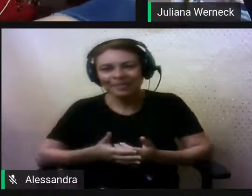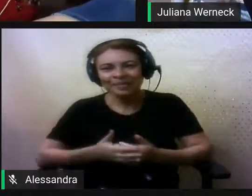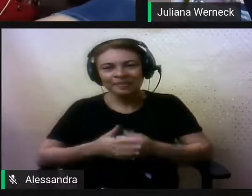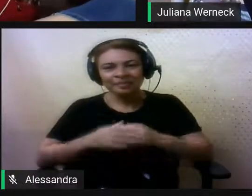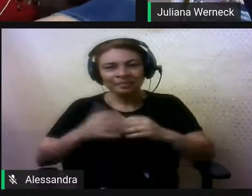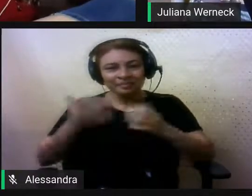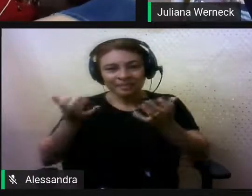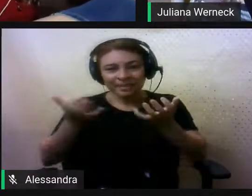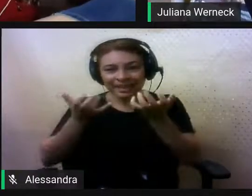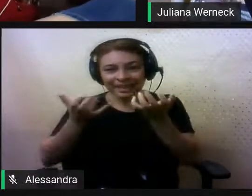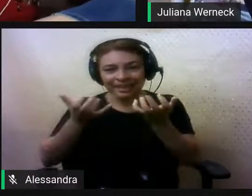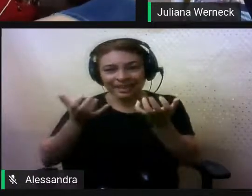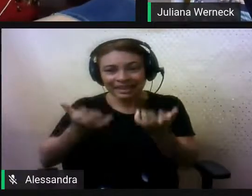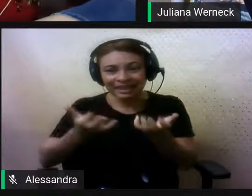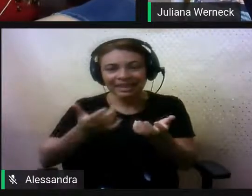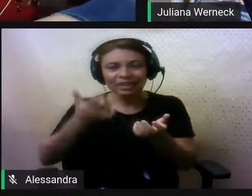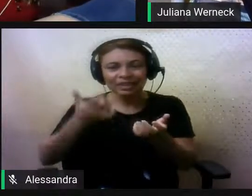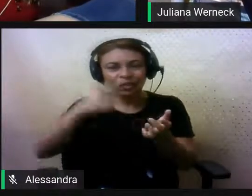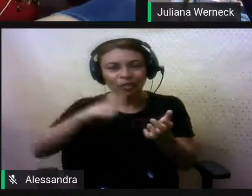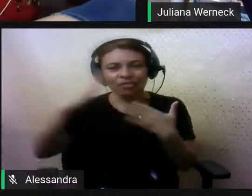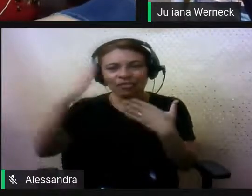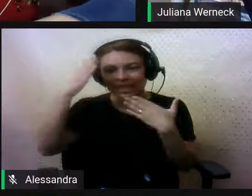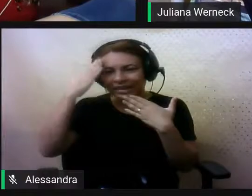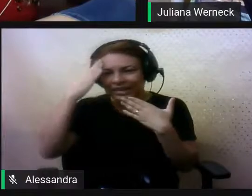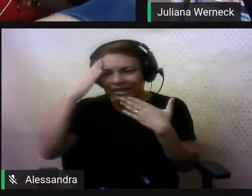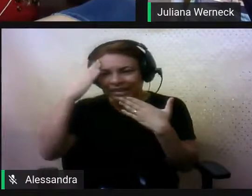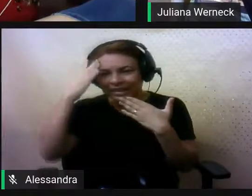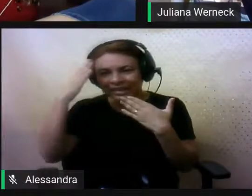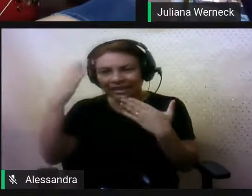Eu queria, né, reiterar os agradecimentos